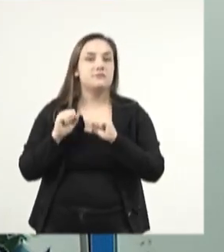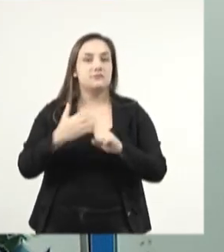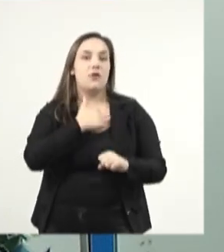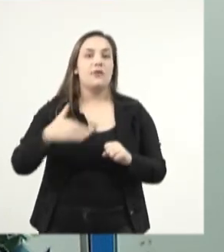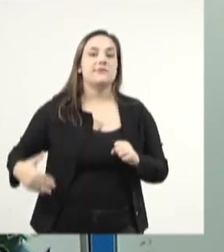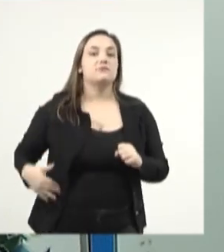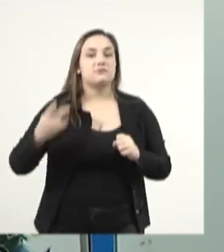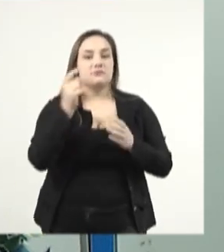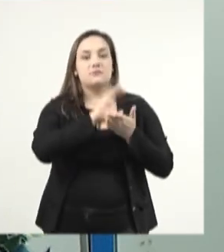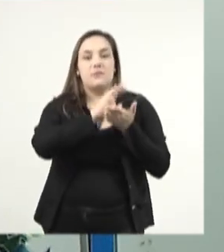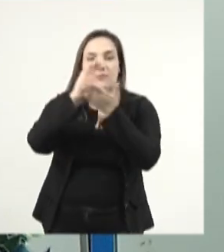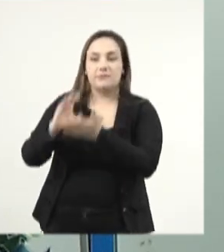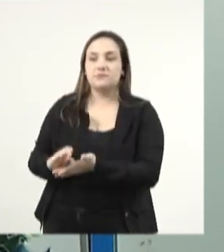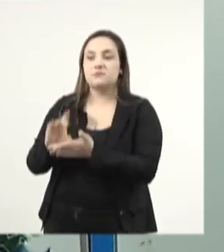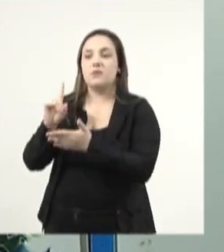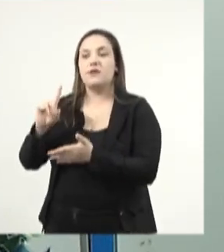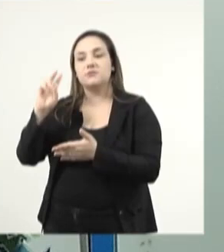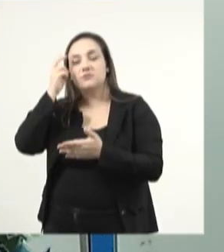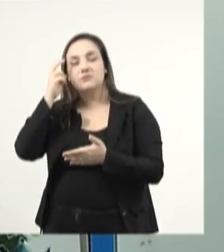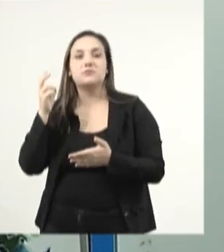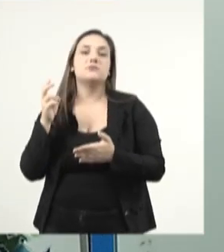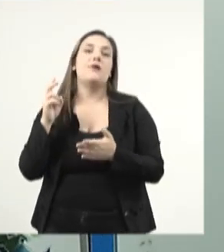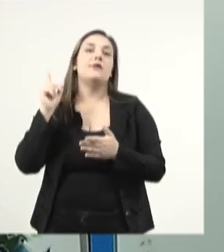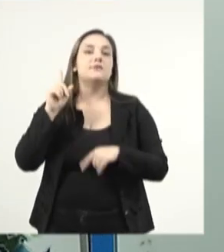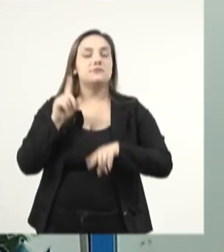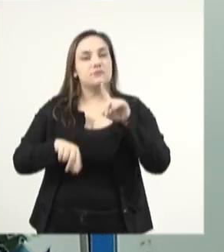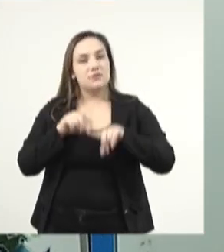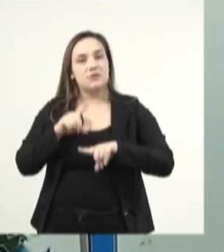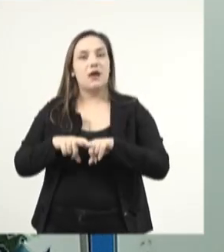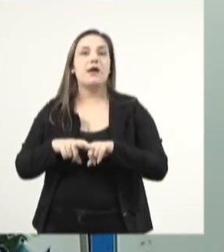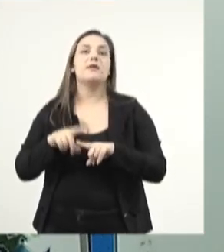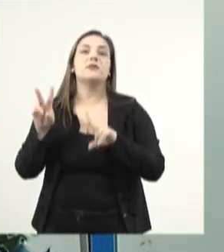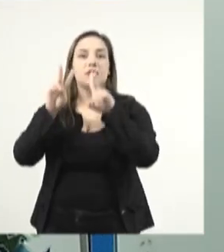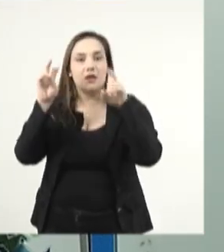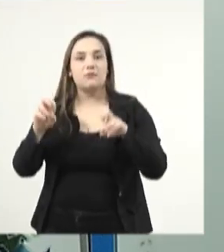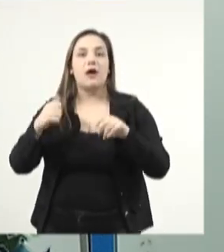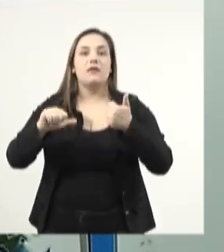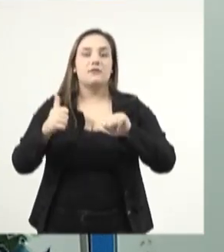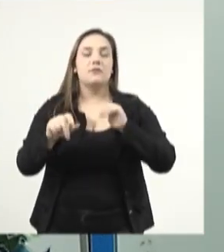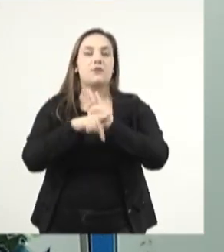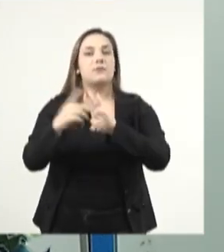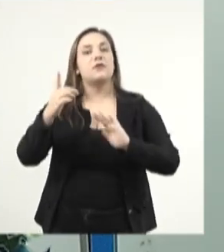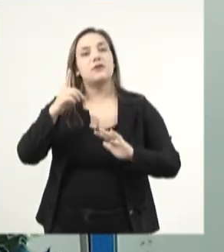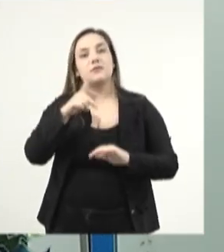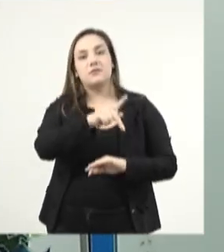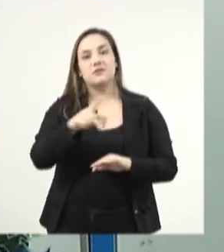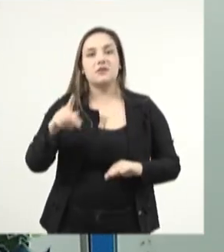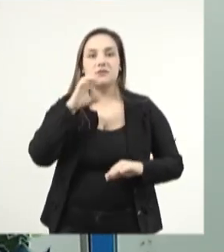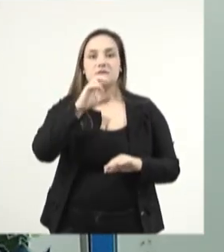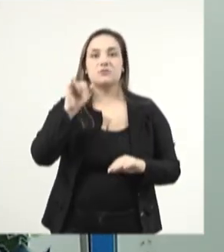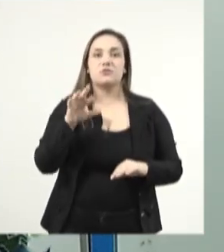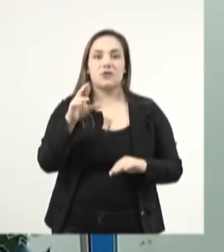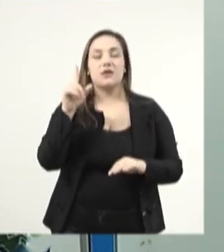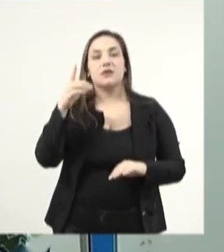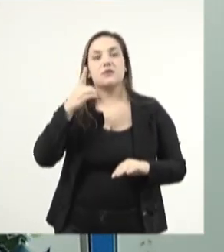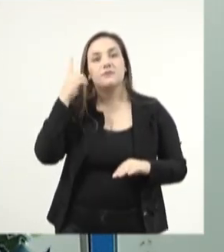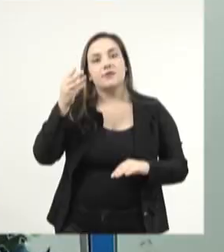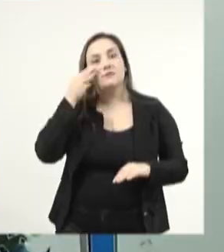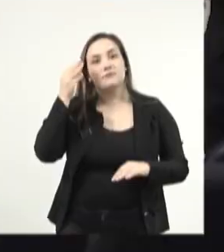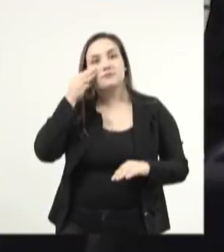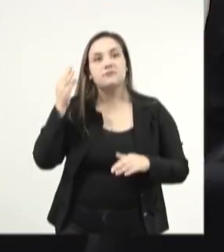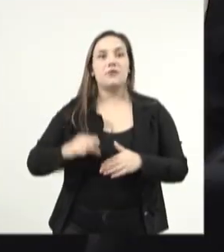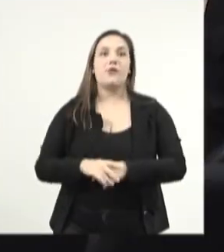governo a fazer o apoio cultural a essas rádios e matéria também foi relatada hoje pela presidente da CCJR, deputada Mara Caseiro.